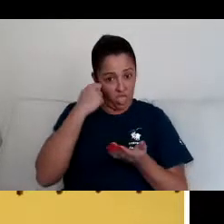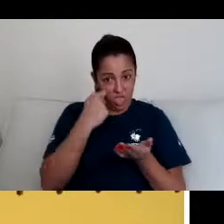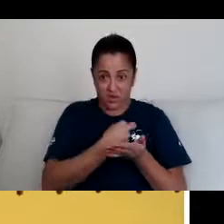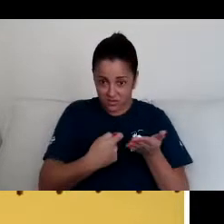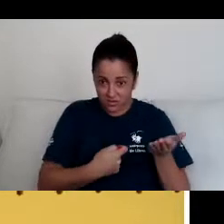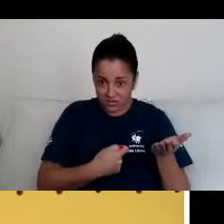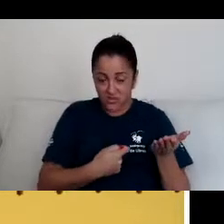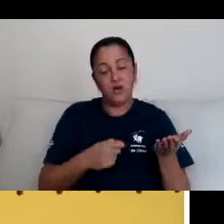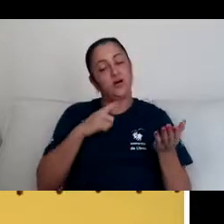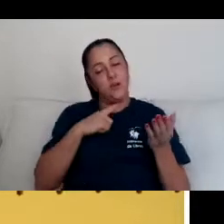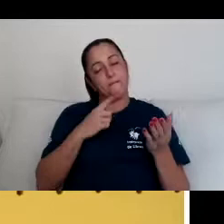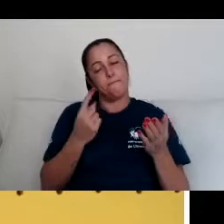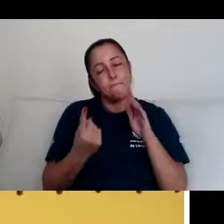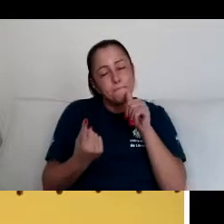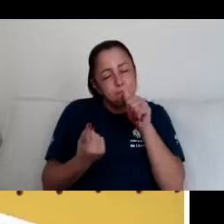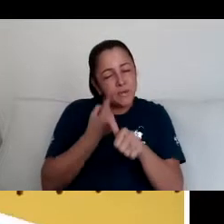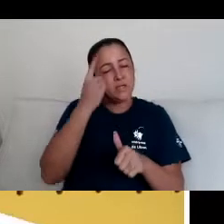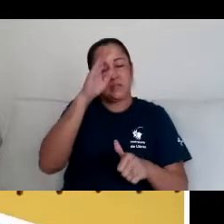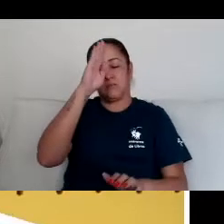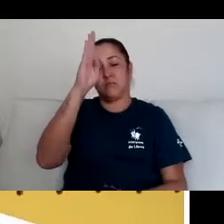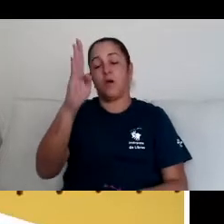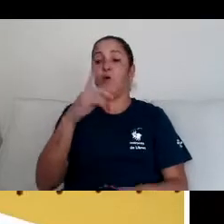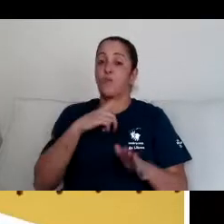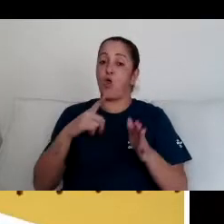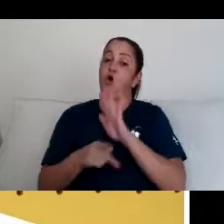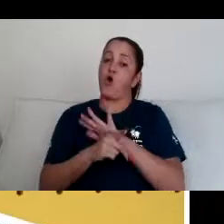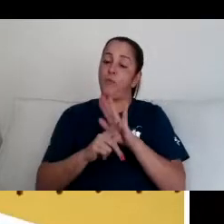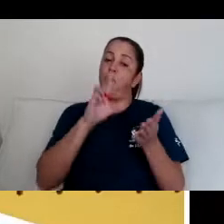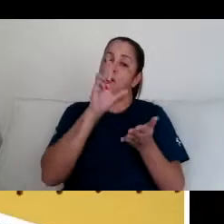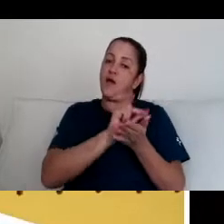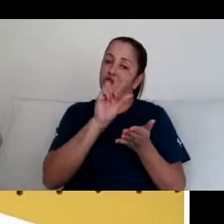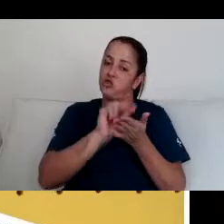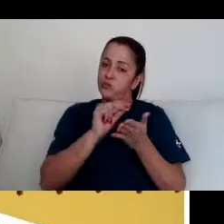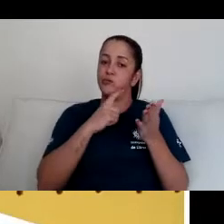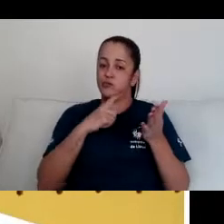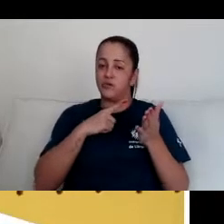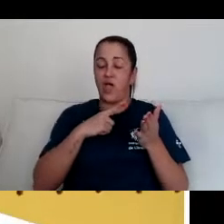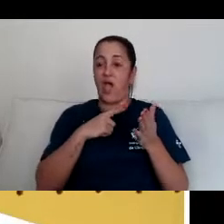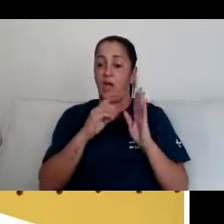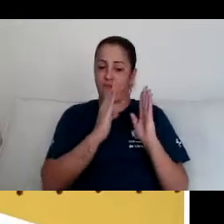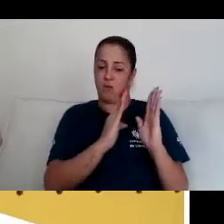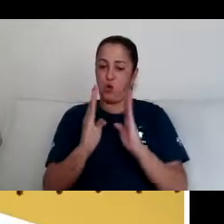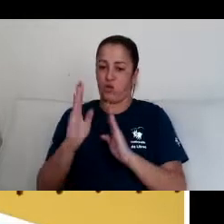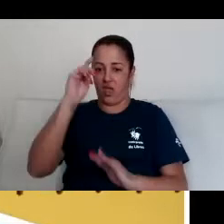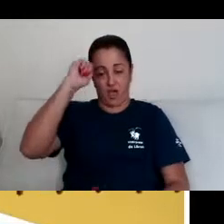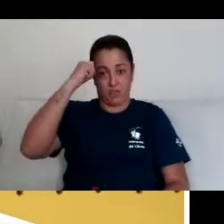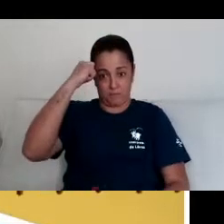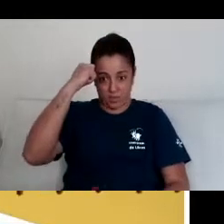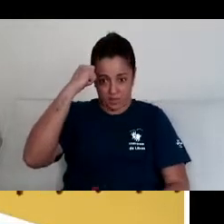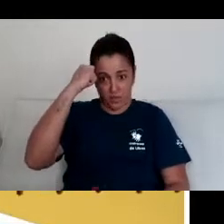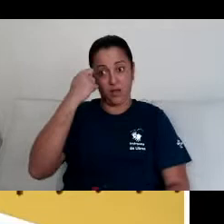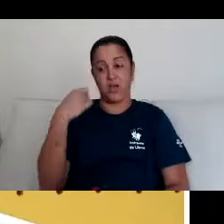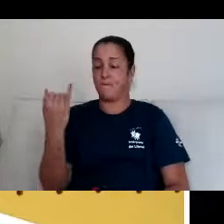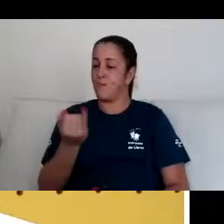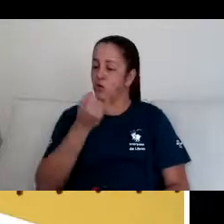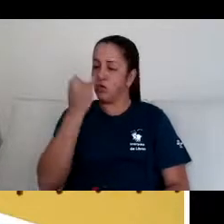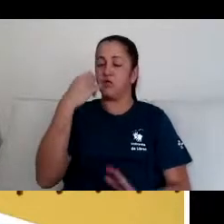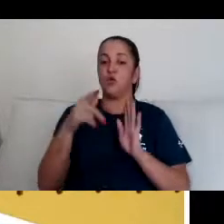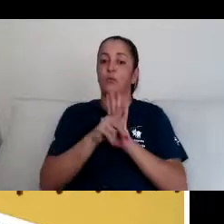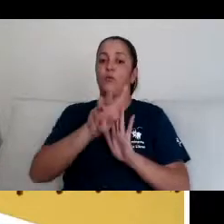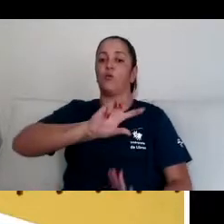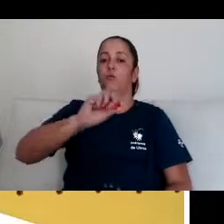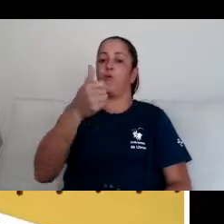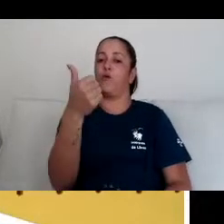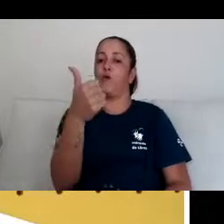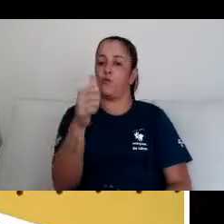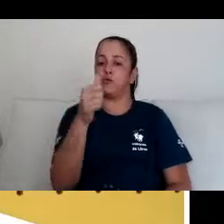artigo A Biblioteca Pública na Reconstrução da Identidade Negra, de 2011, de Francilene